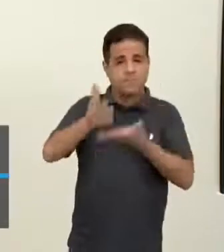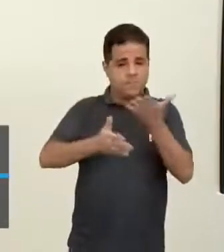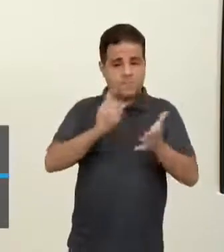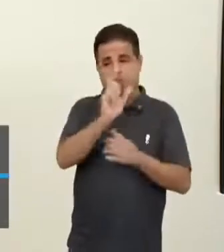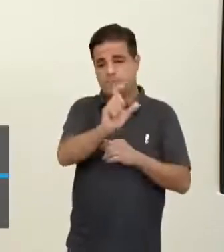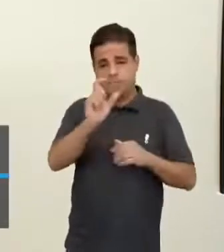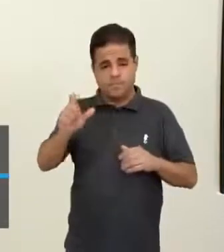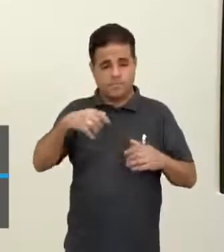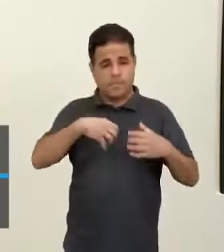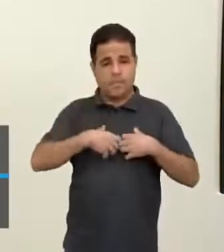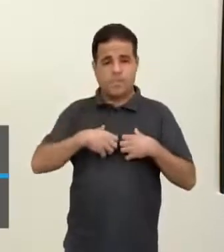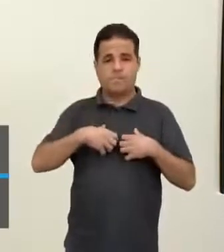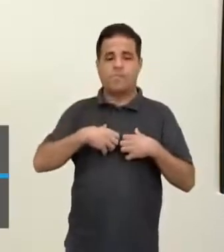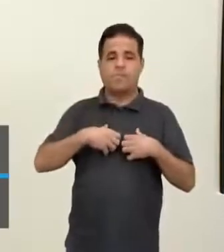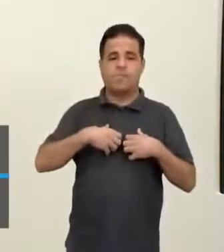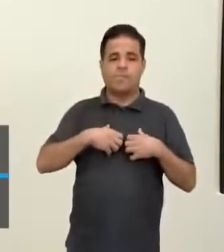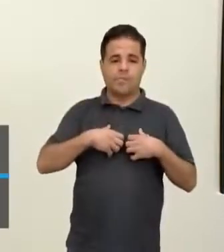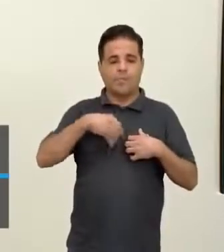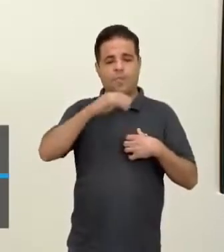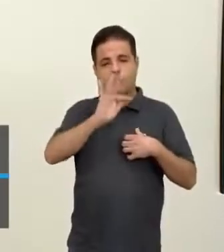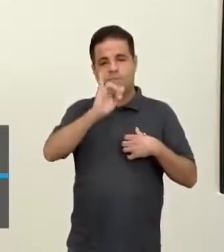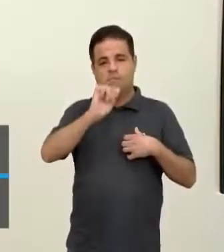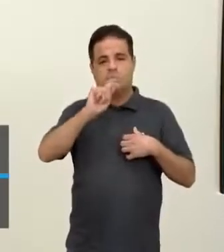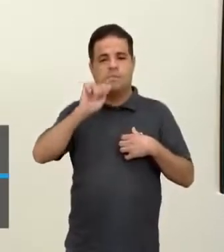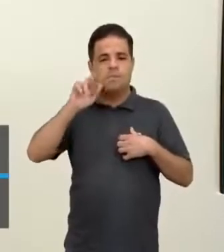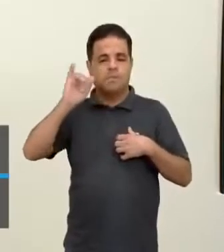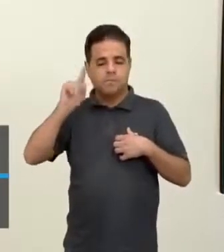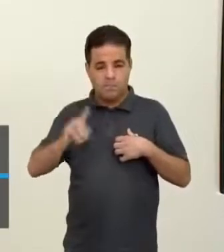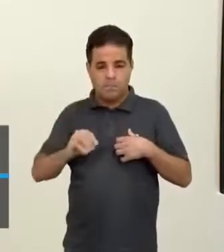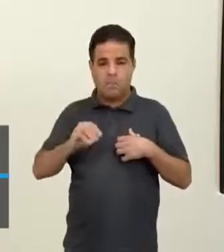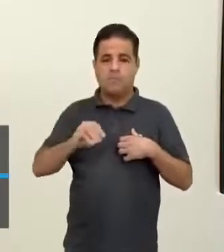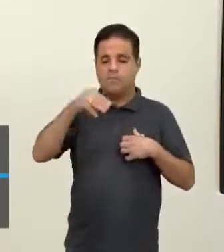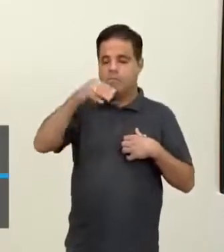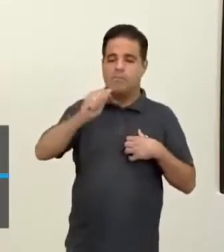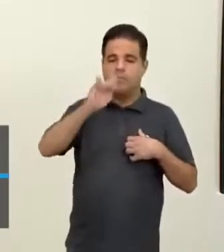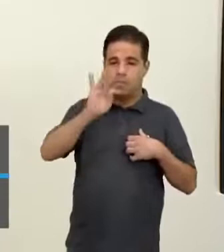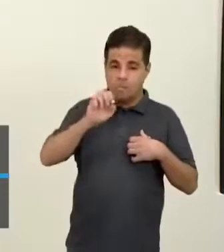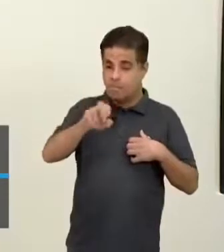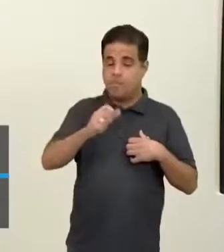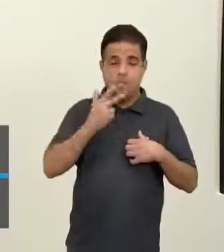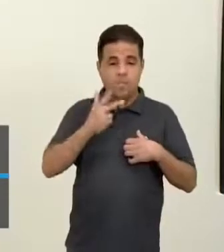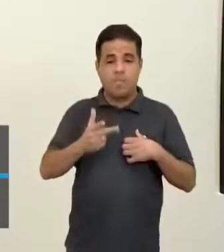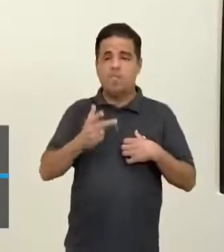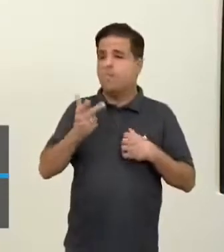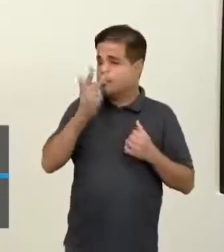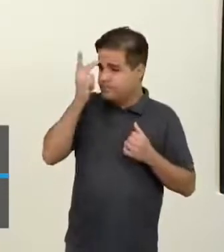palavras em sentido figurado. E o Matheus, de uma pessoa que diz que está